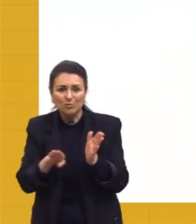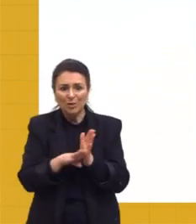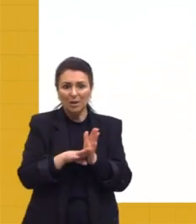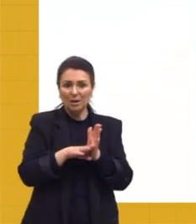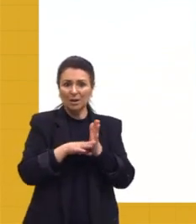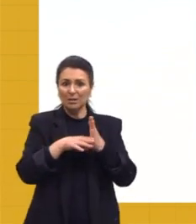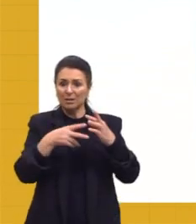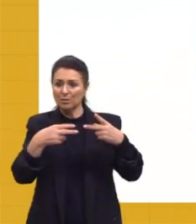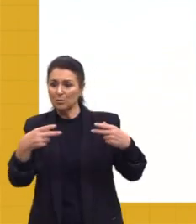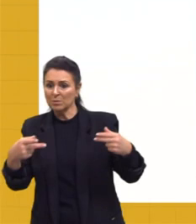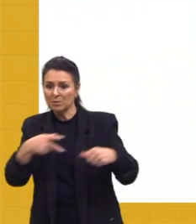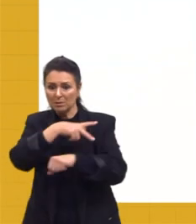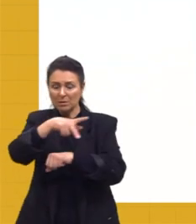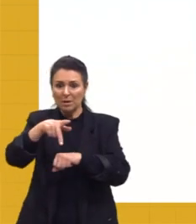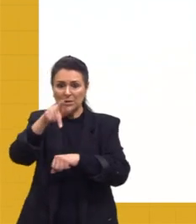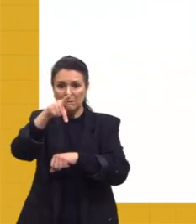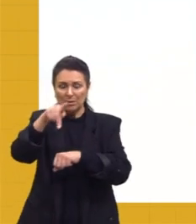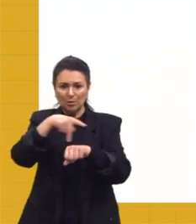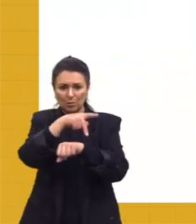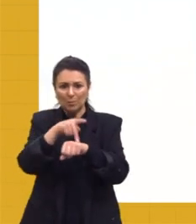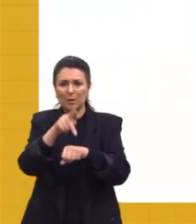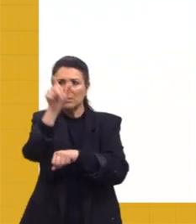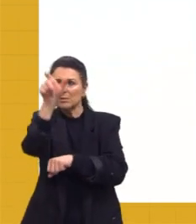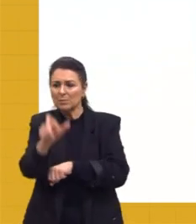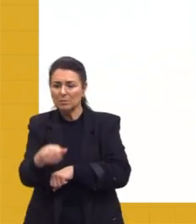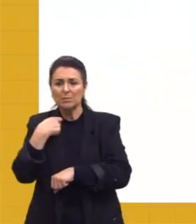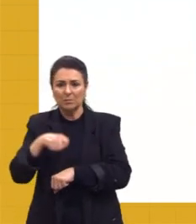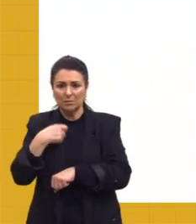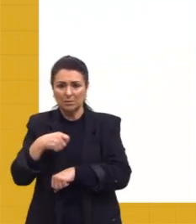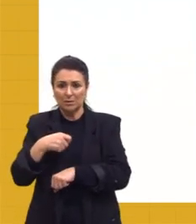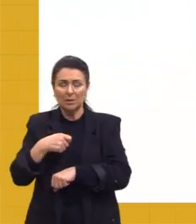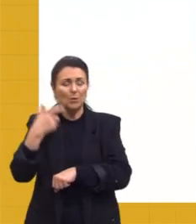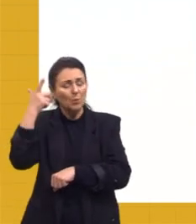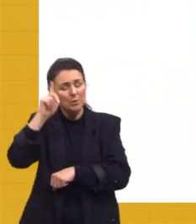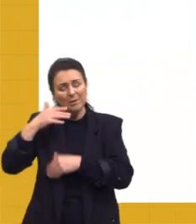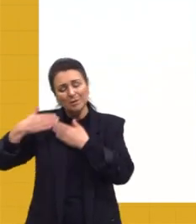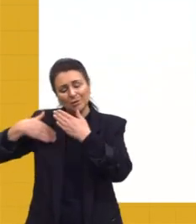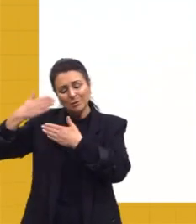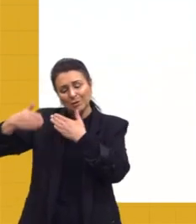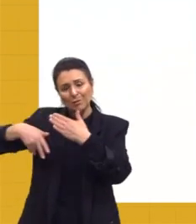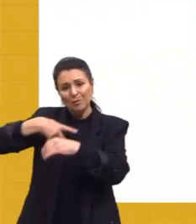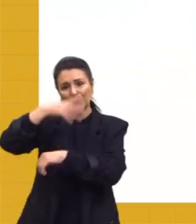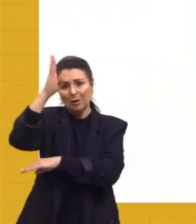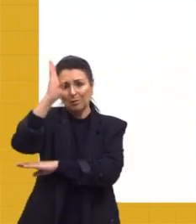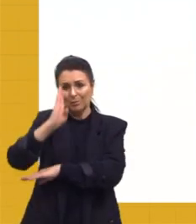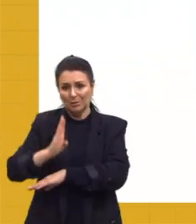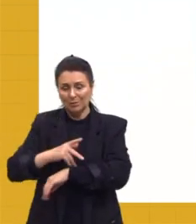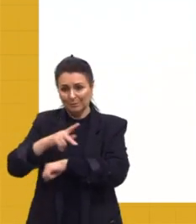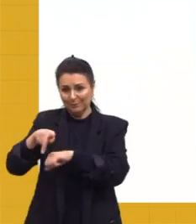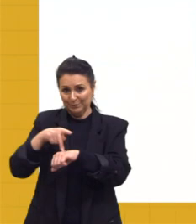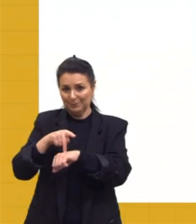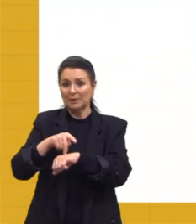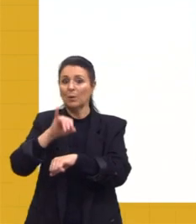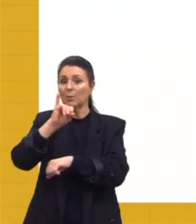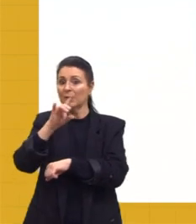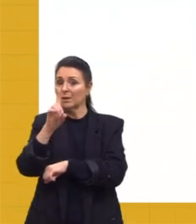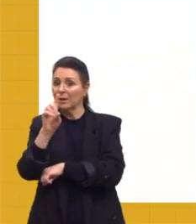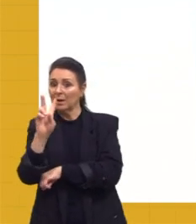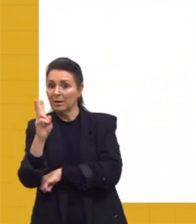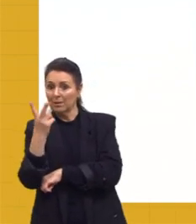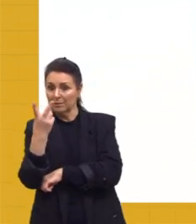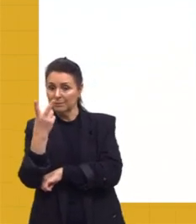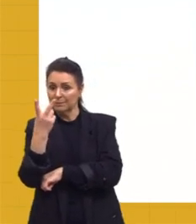faz com que nós vamos não conseguimos desenvolver o nosso país tá pessoal Então essa é a questão do IDH